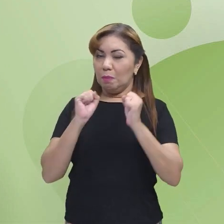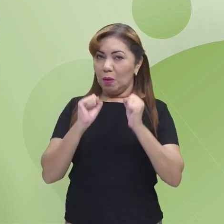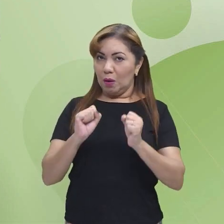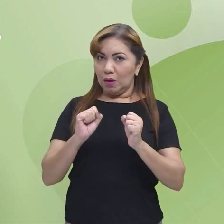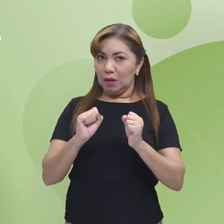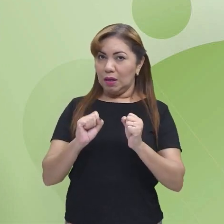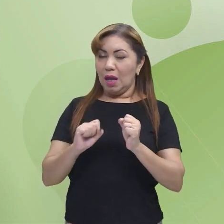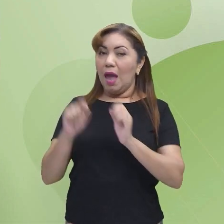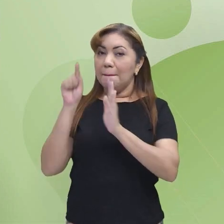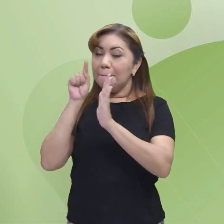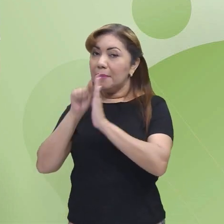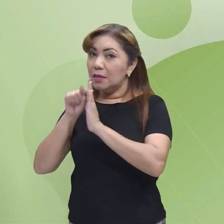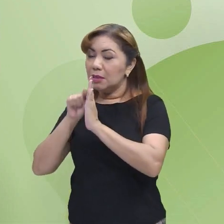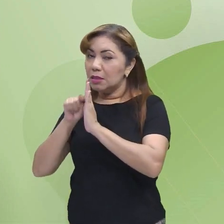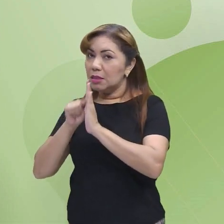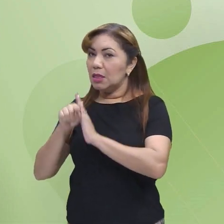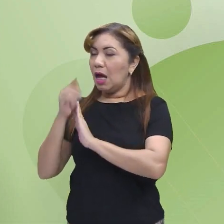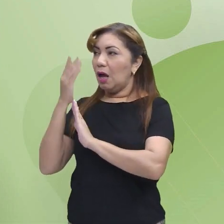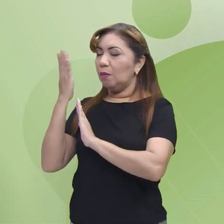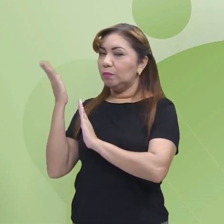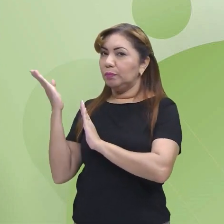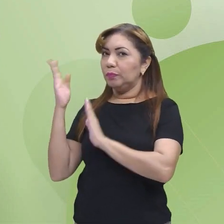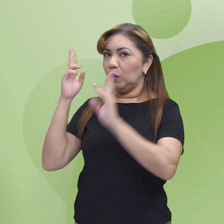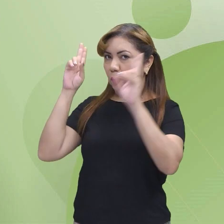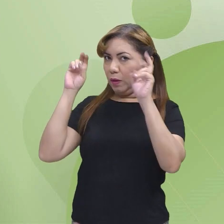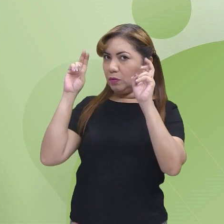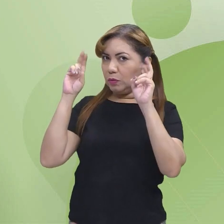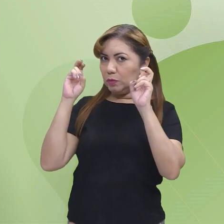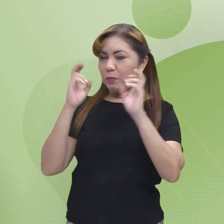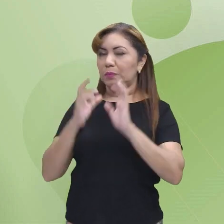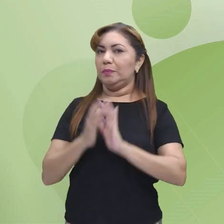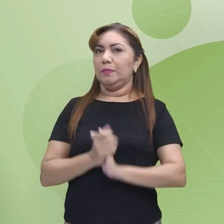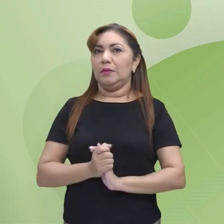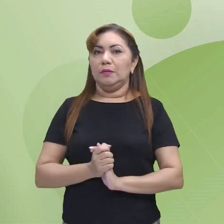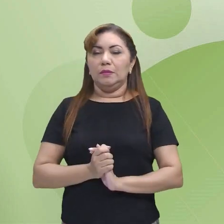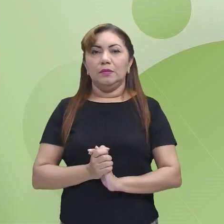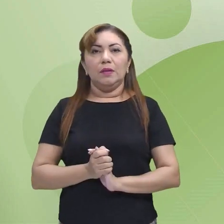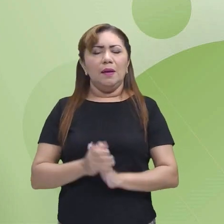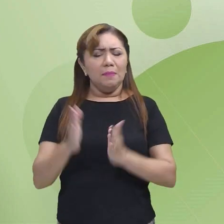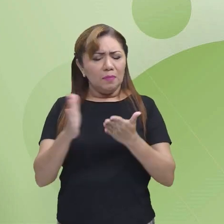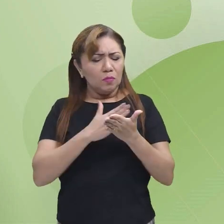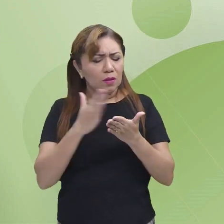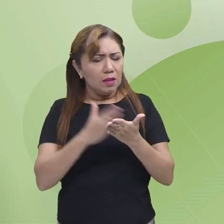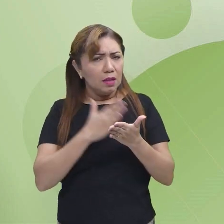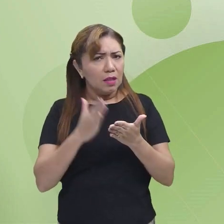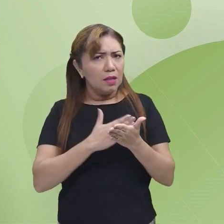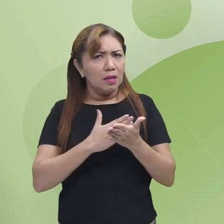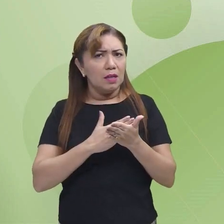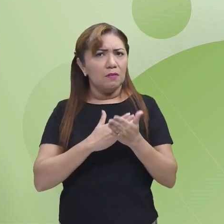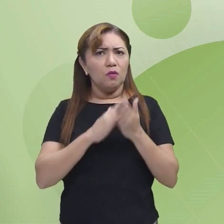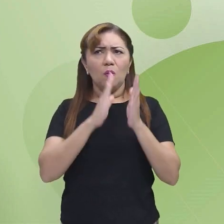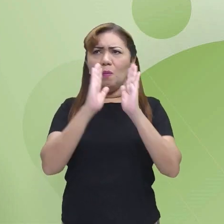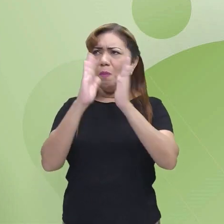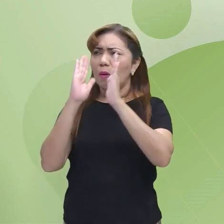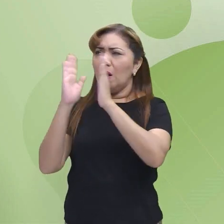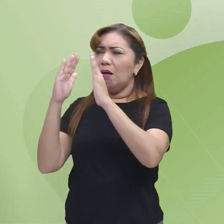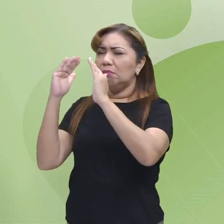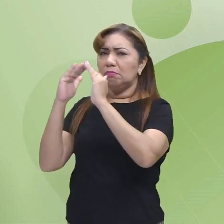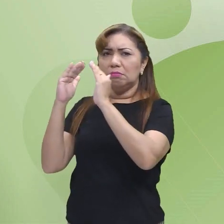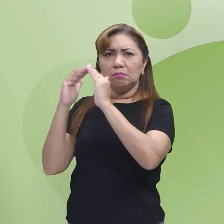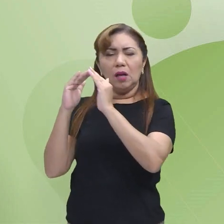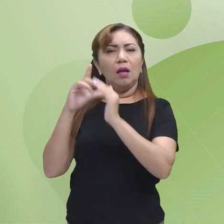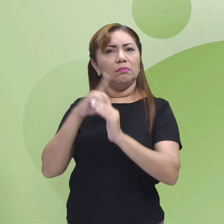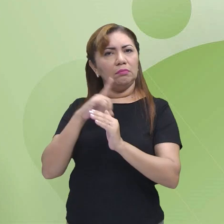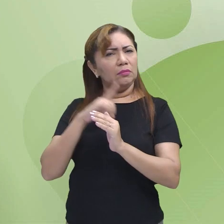na internet, pode pesquisar também em livros didáticos, pode pesquisar em bibliotecas, podem pesquisar em